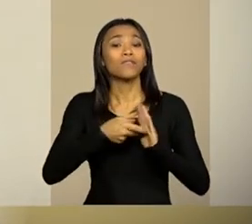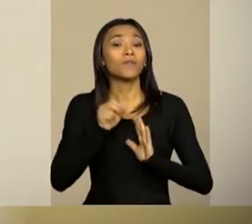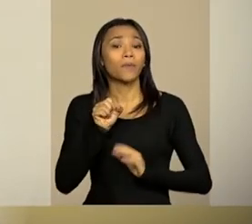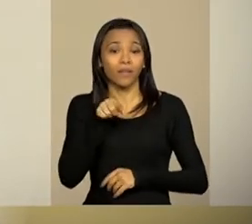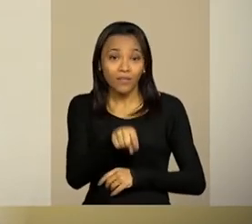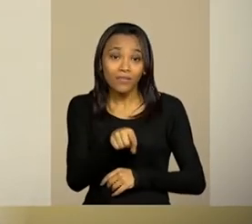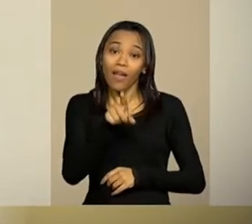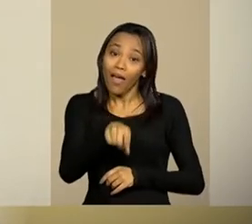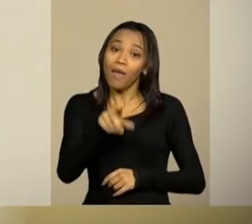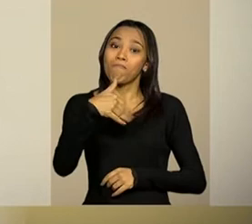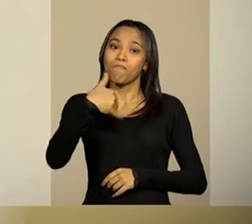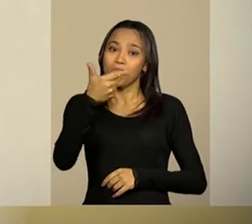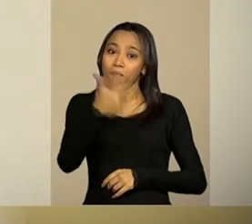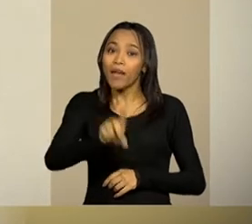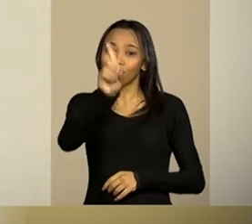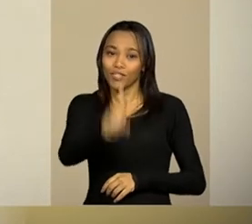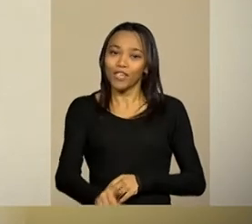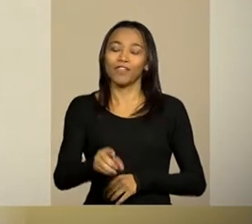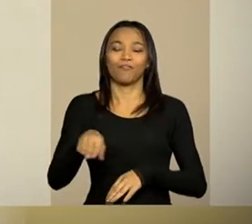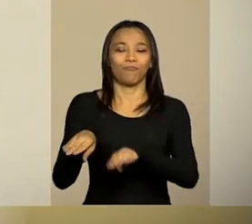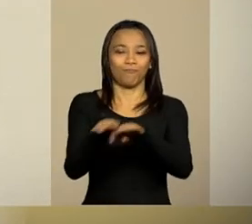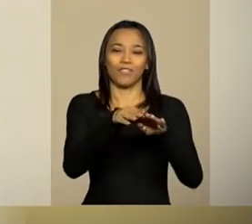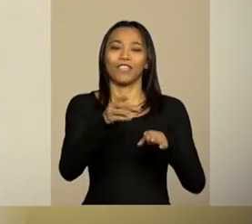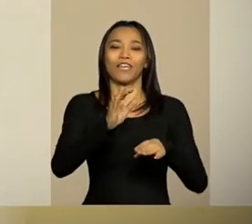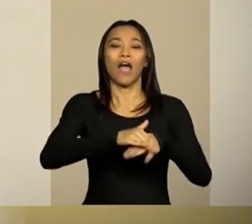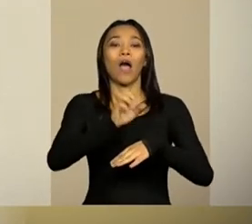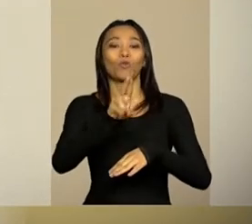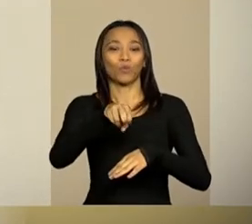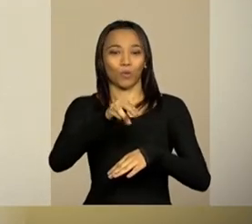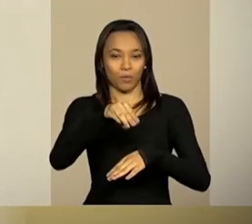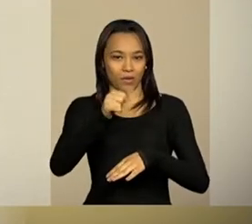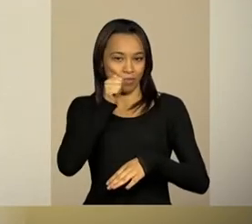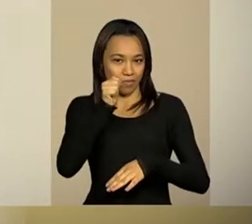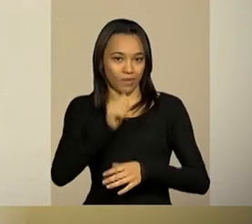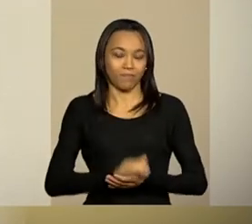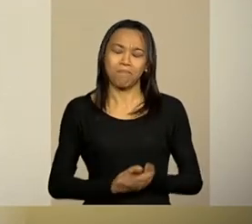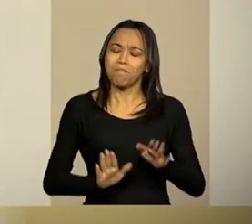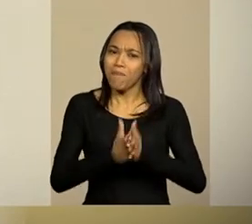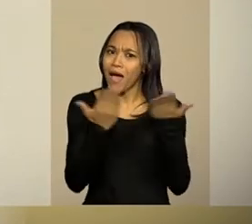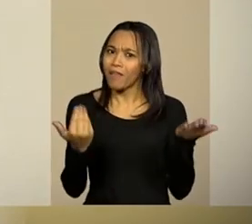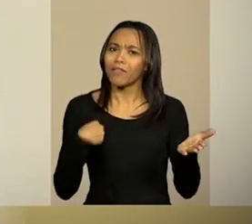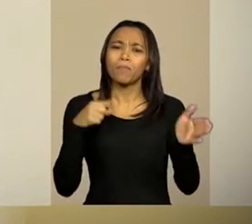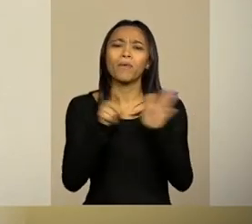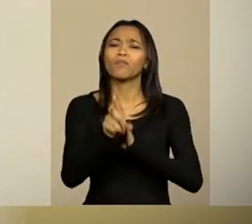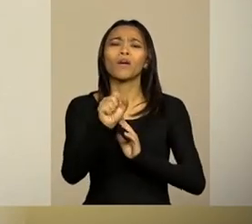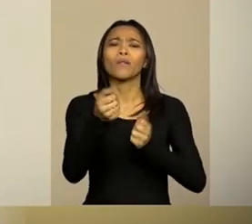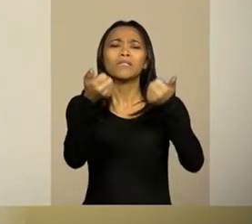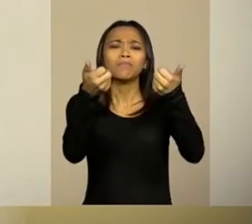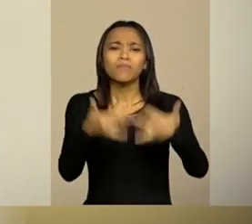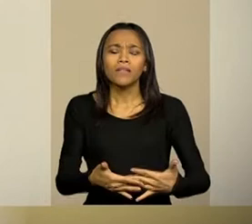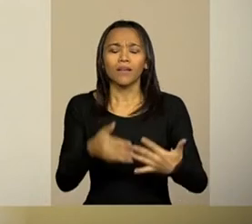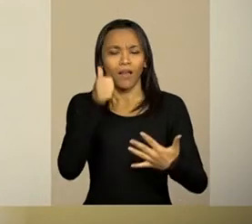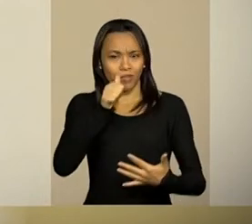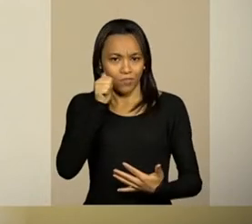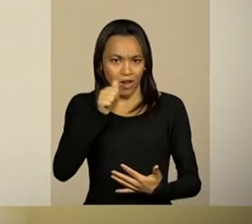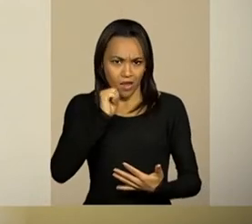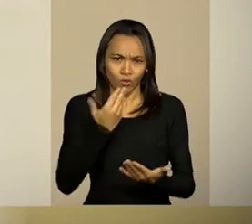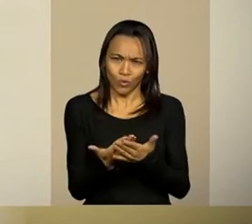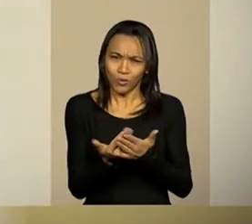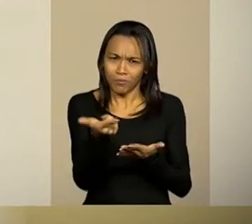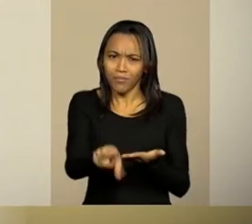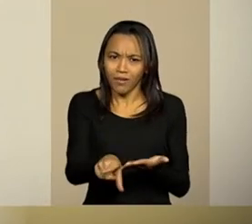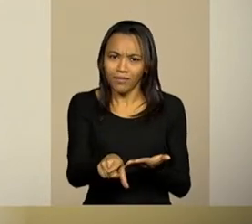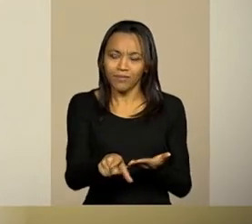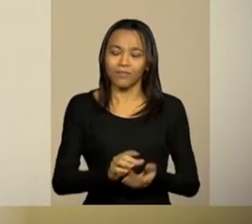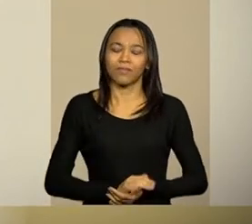que é isso Luciano é mais direito e mais autonomia para as Mulheres Maravilha conta para gente as mulheres estão